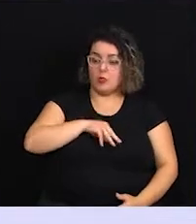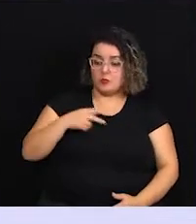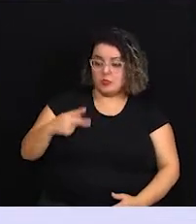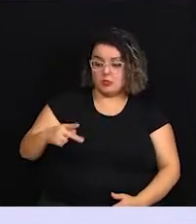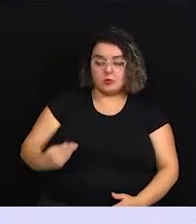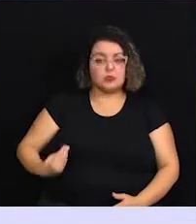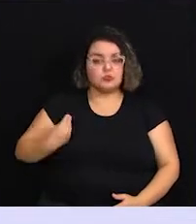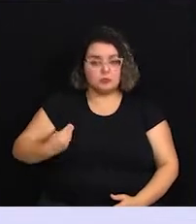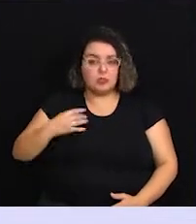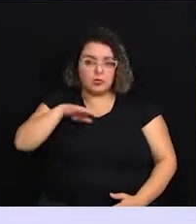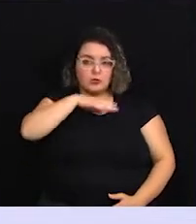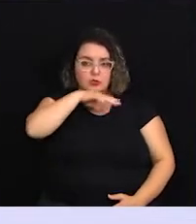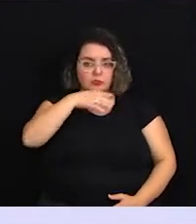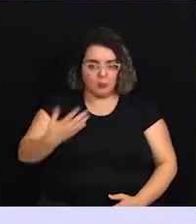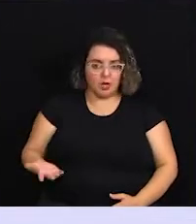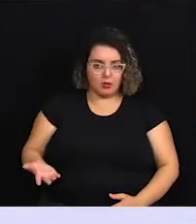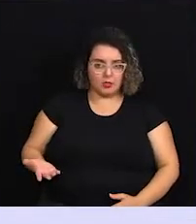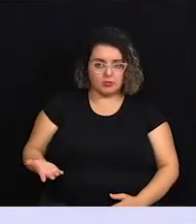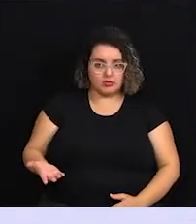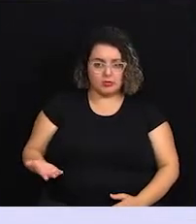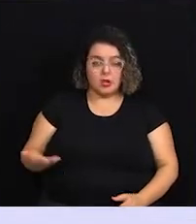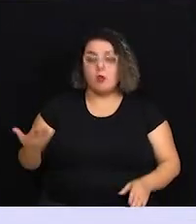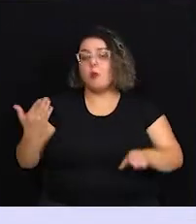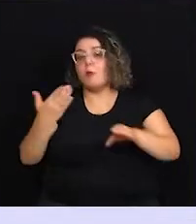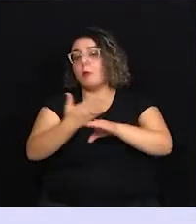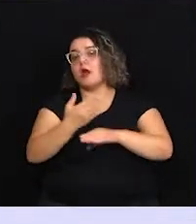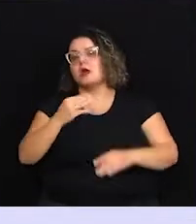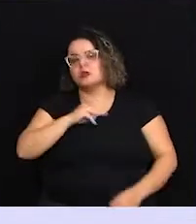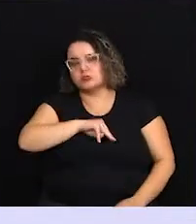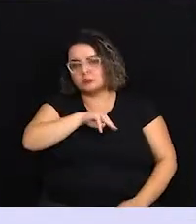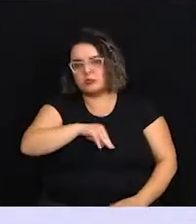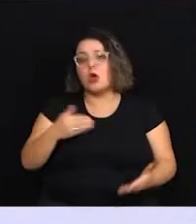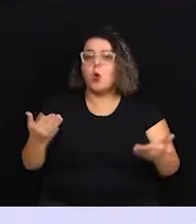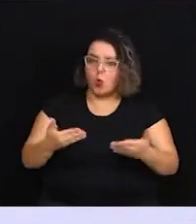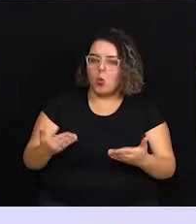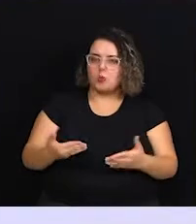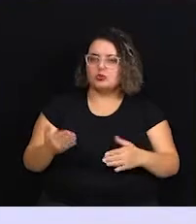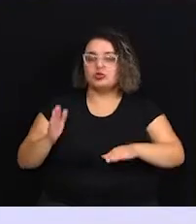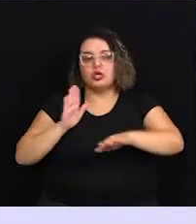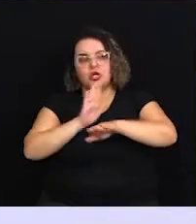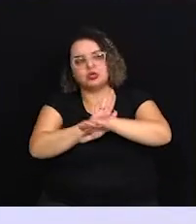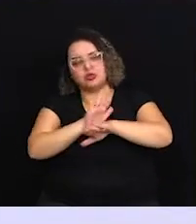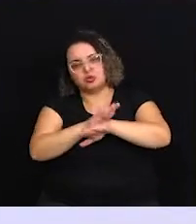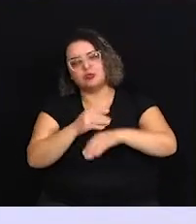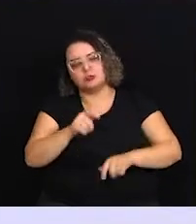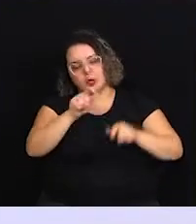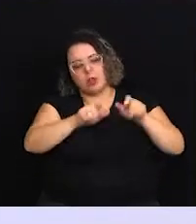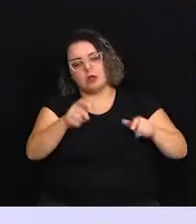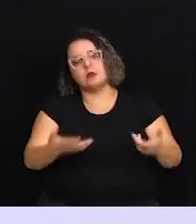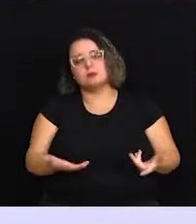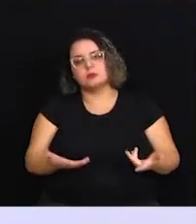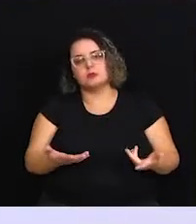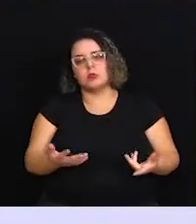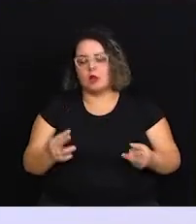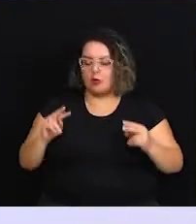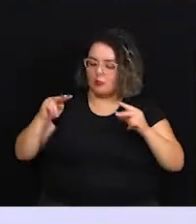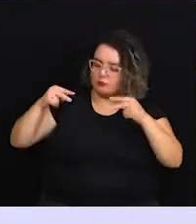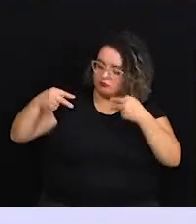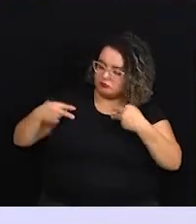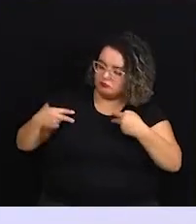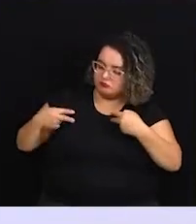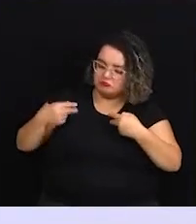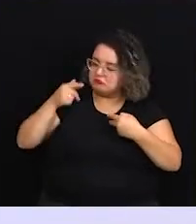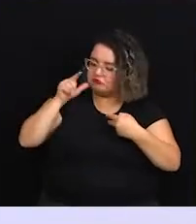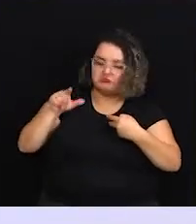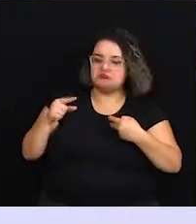vida deles. E aí, faz parte dessa missão de vida hoje, eles ajudarem a gente a olhar para questões